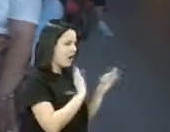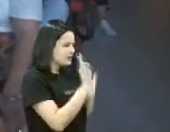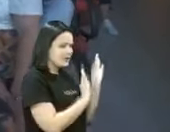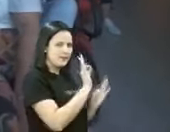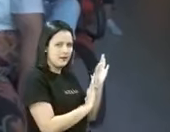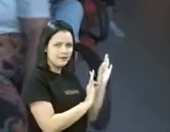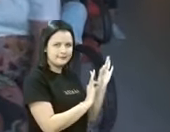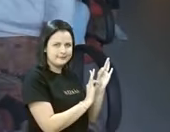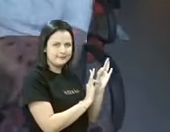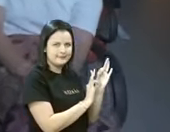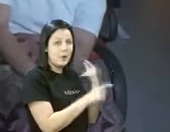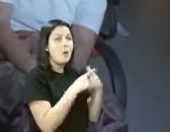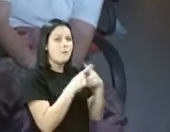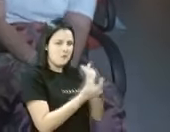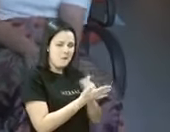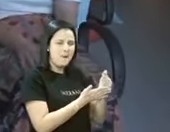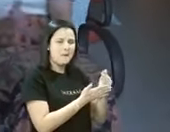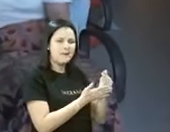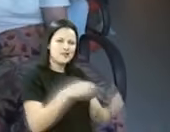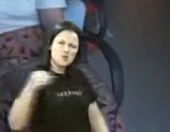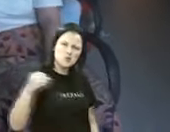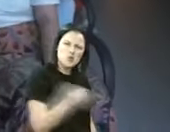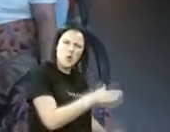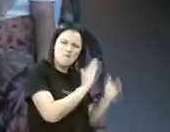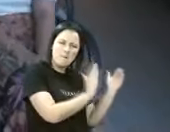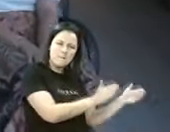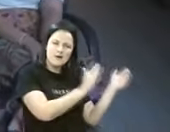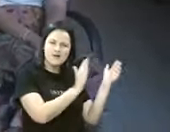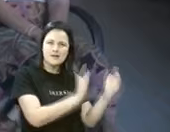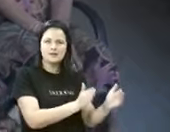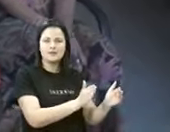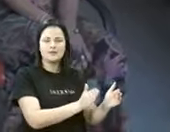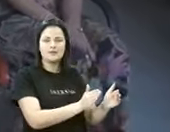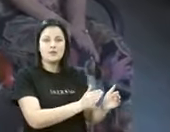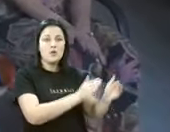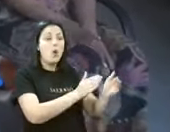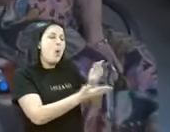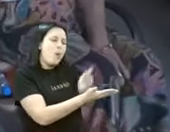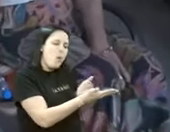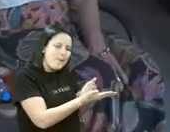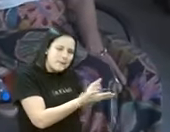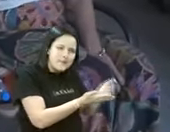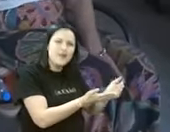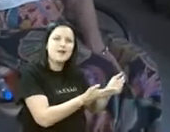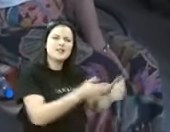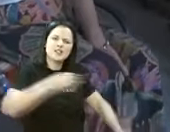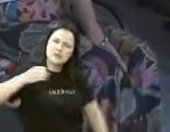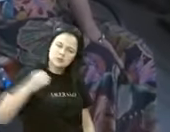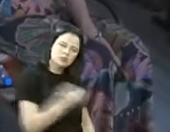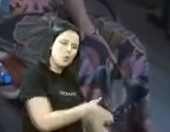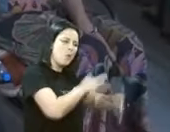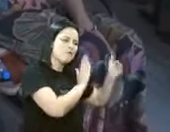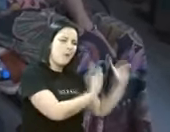prepare, porque começa um novo tempo. Não, não, não, diz como um profeta, fala: começa um novo